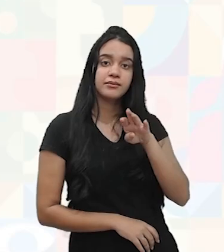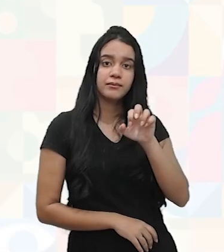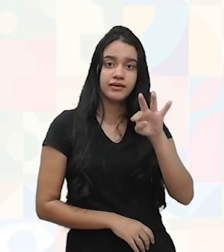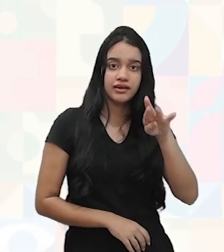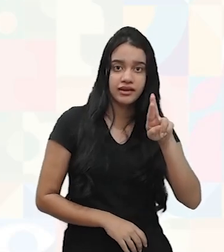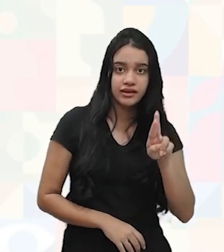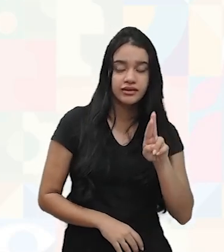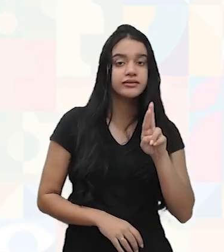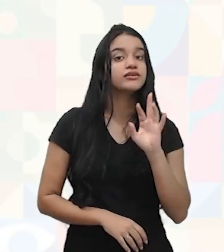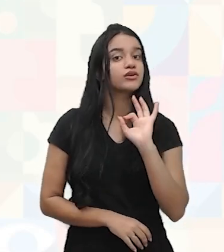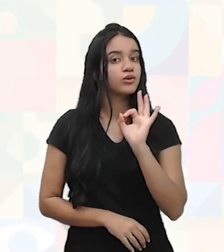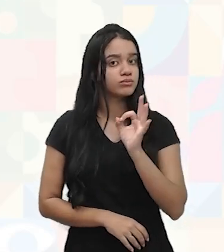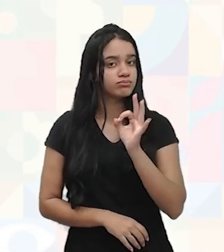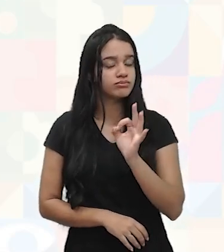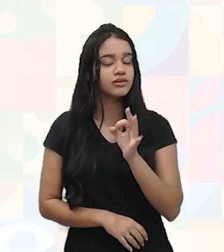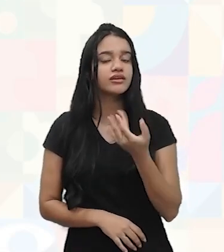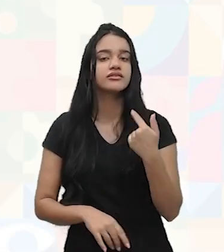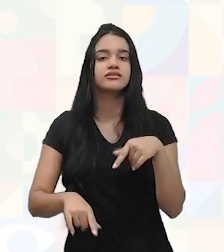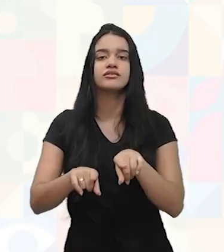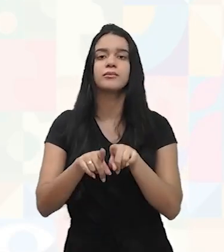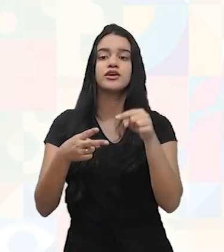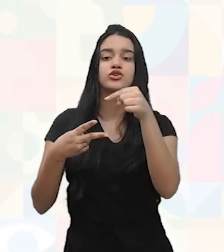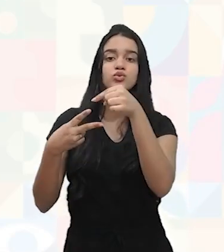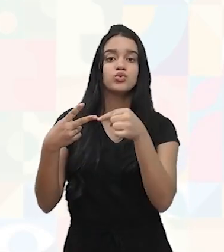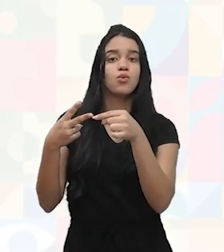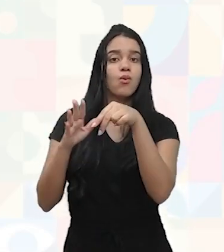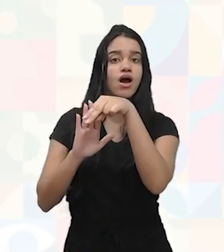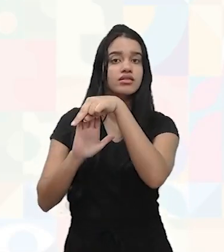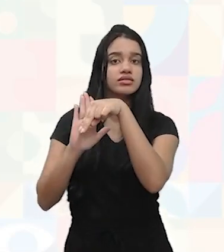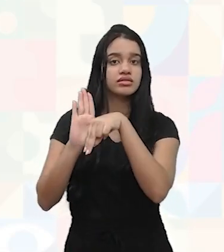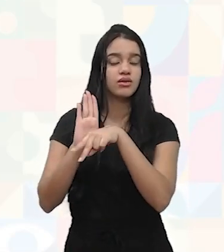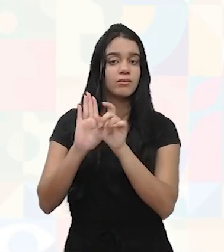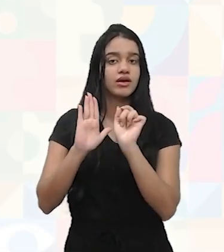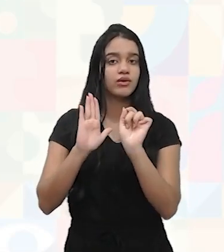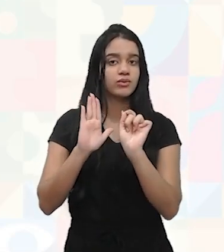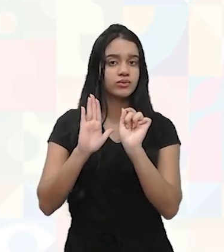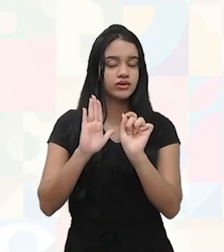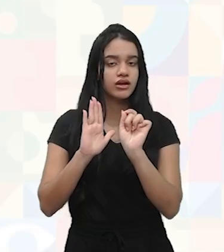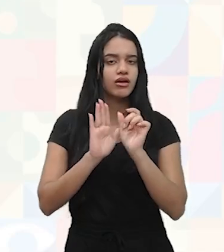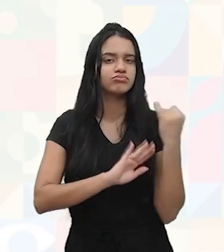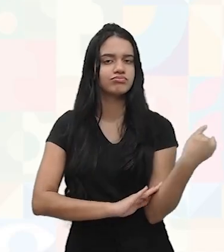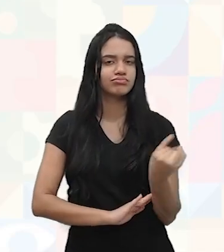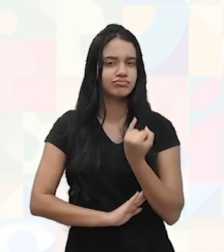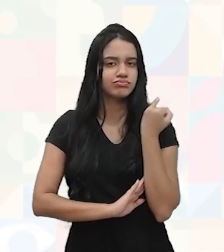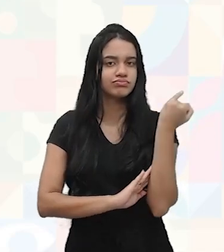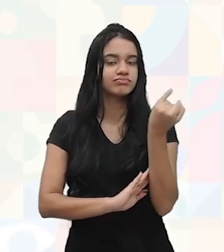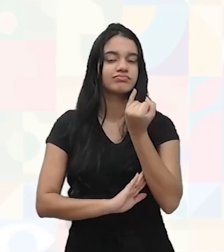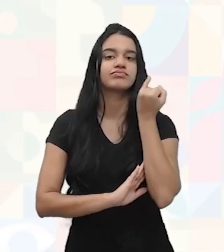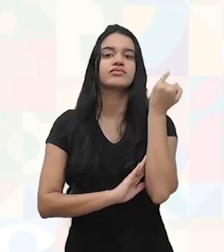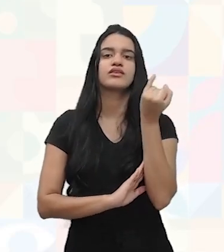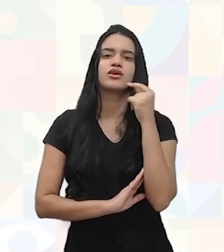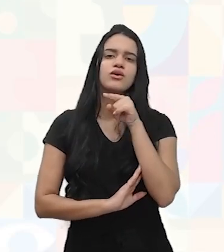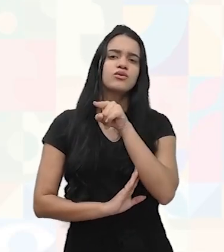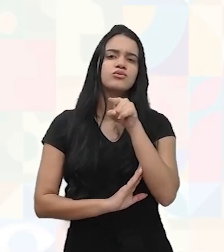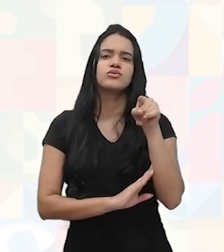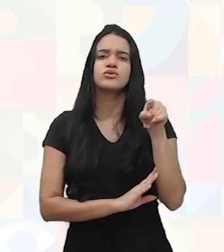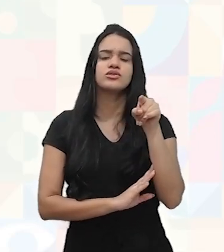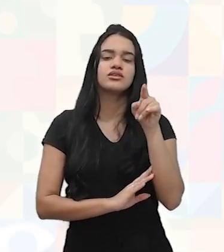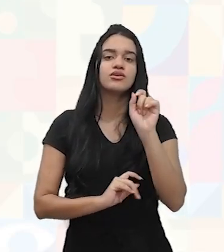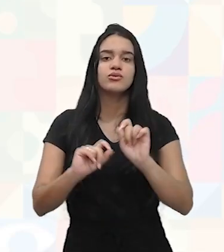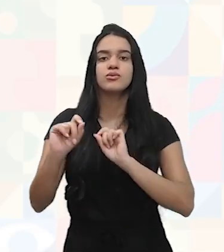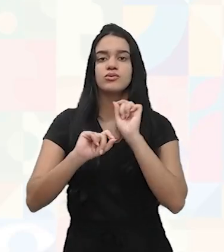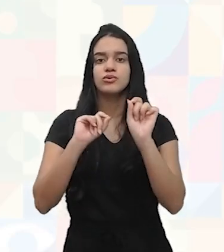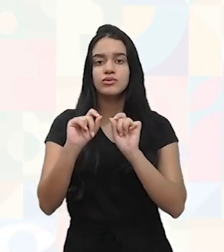ABNT. Tá? Destaquei duas normas, tá? Que são de grande relevância quando você for dimensionar a